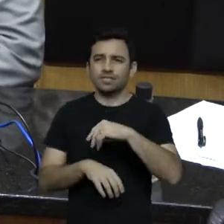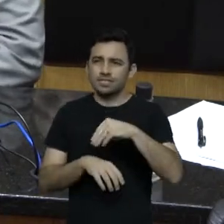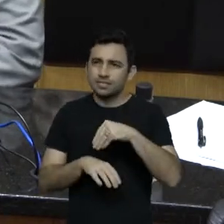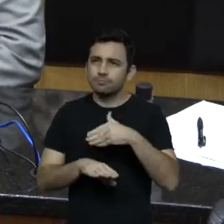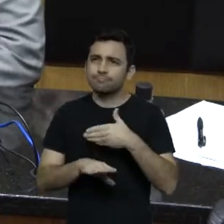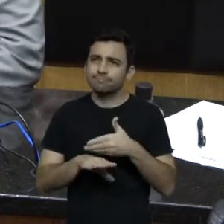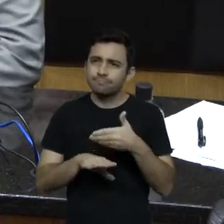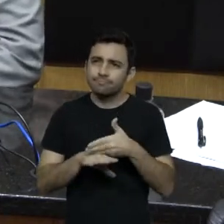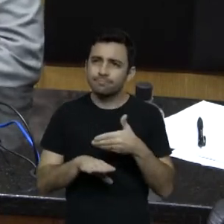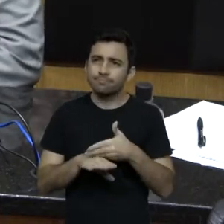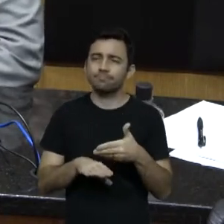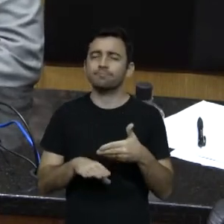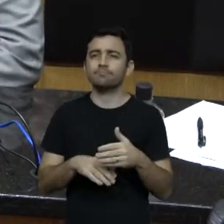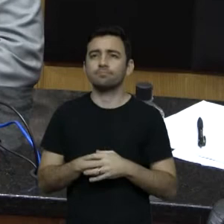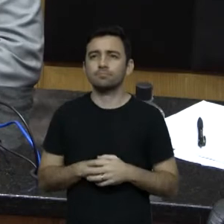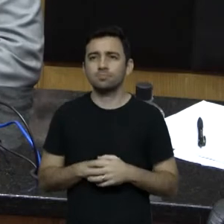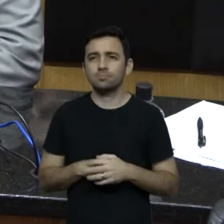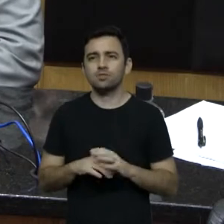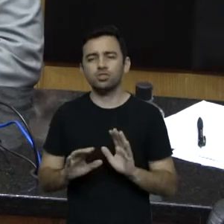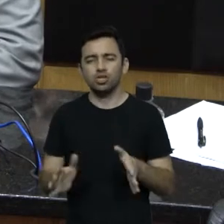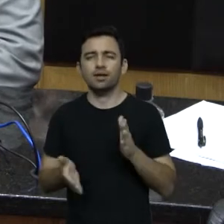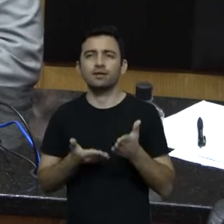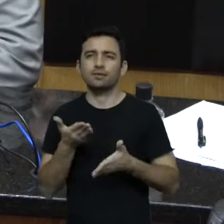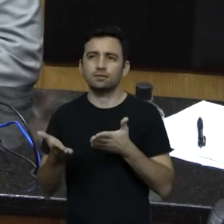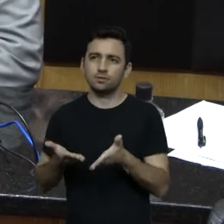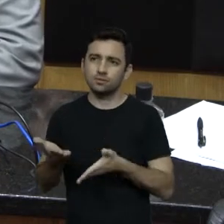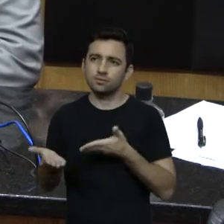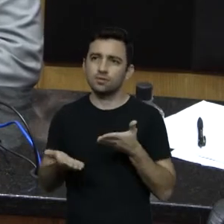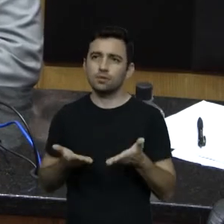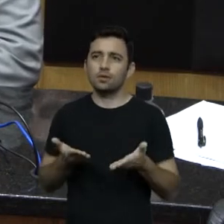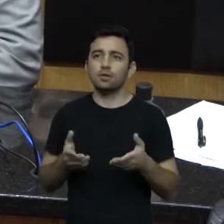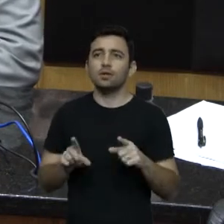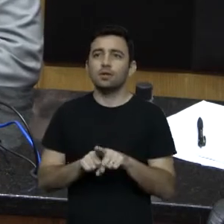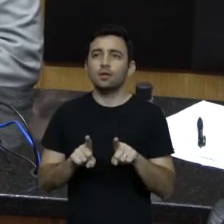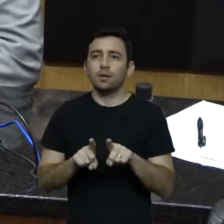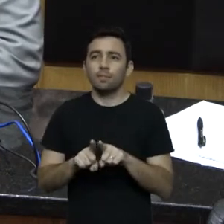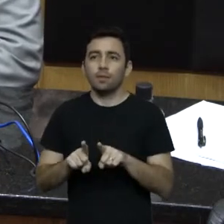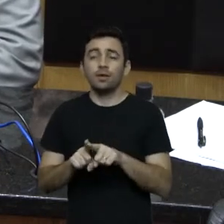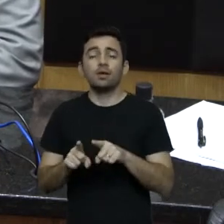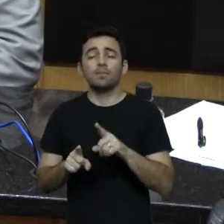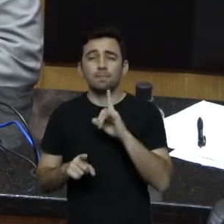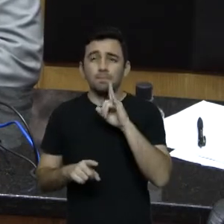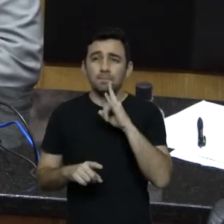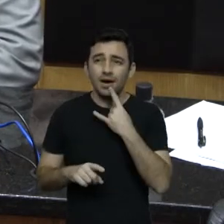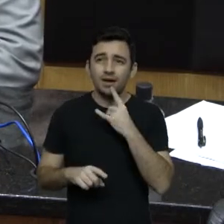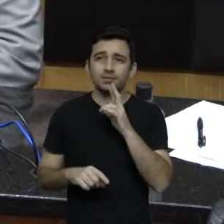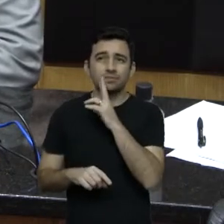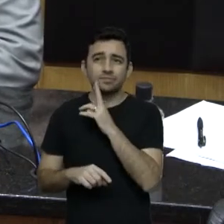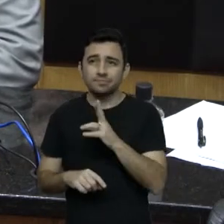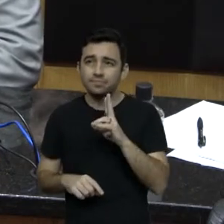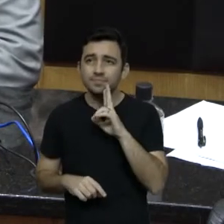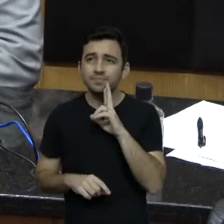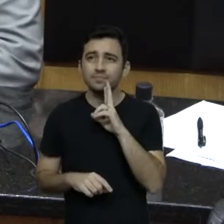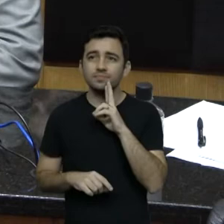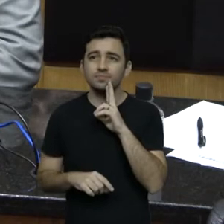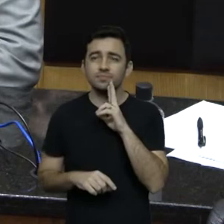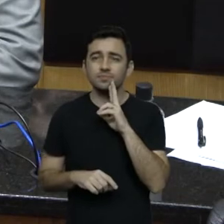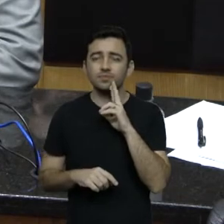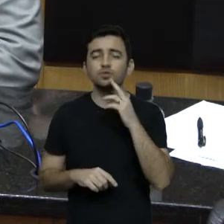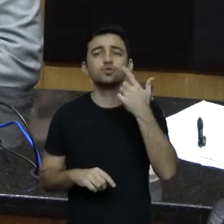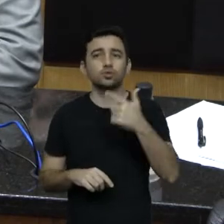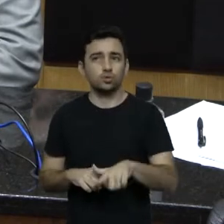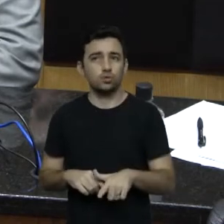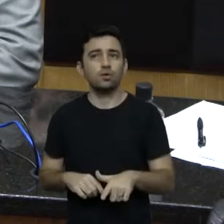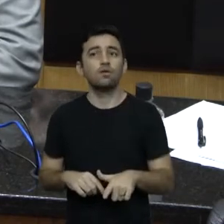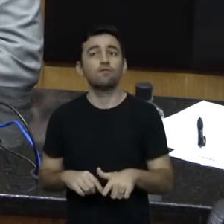farináceos foram atendidos aí veio a questão de bares e restaurantes e novamente